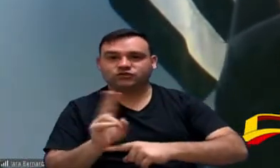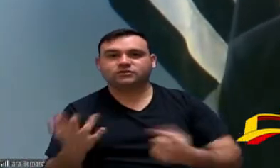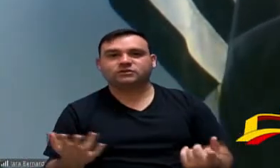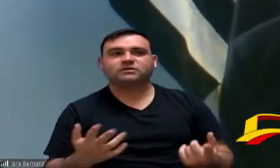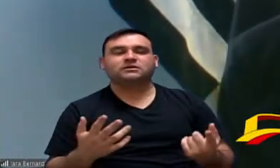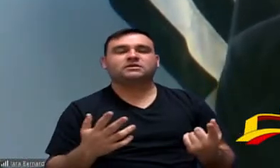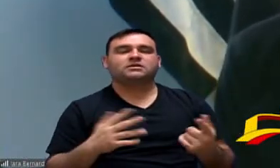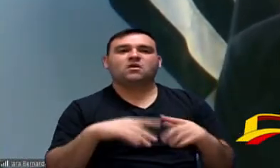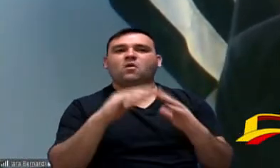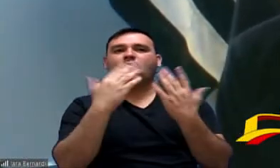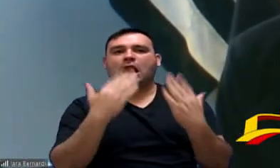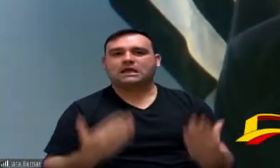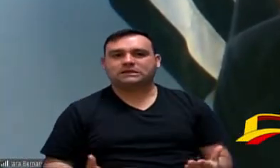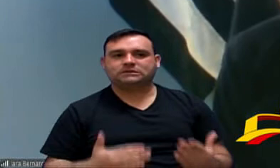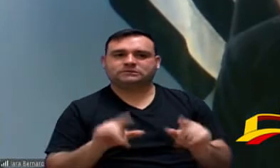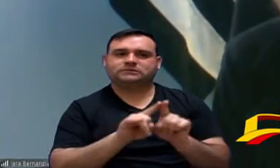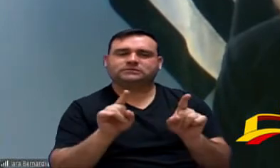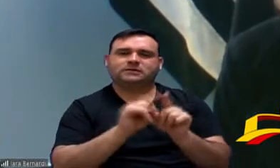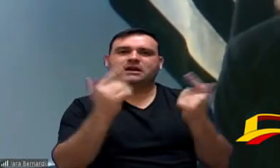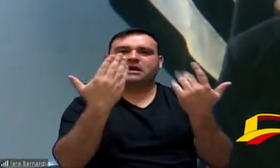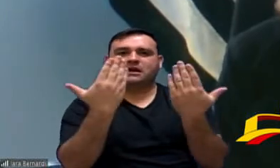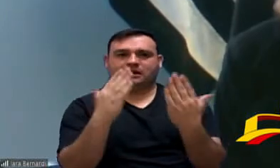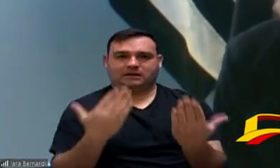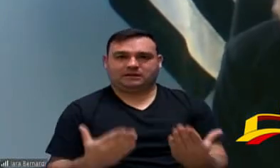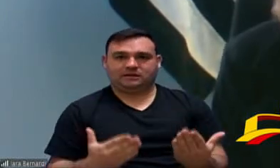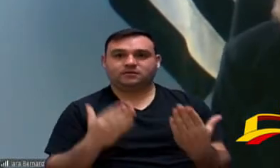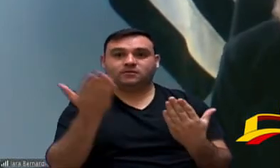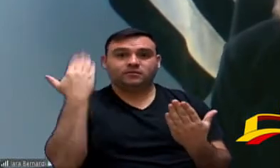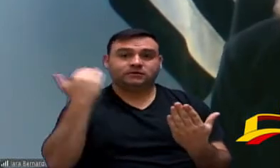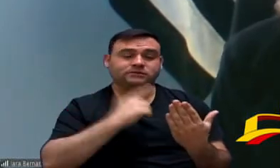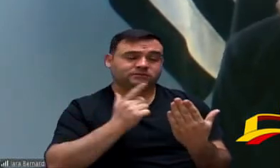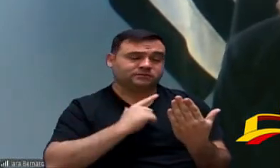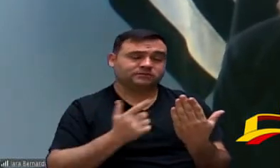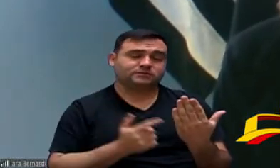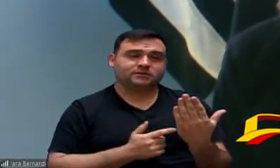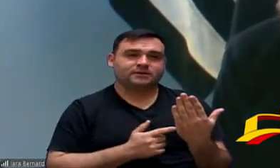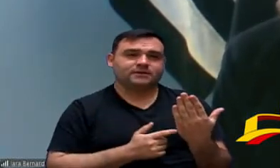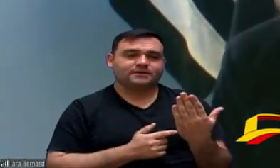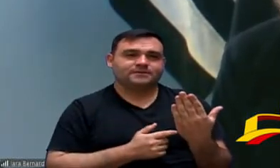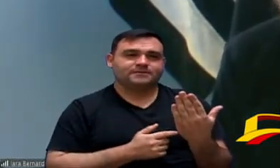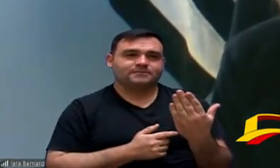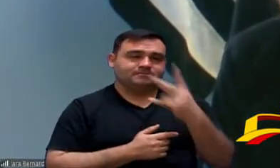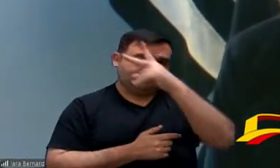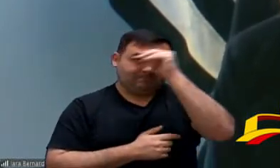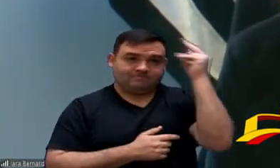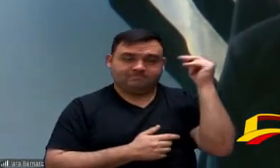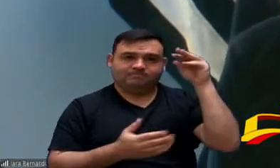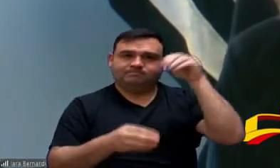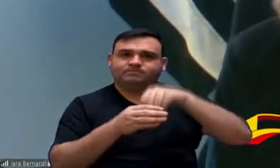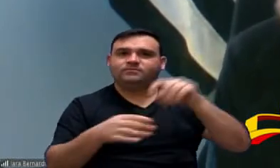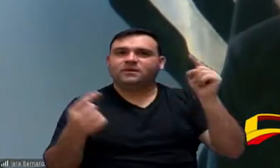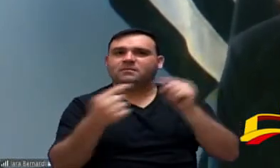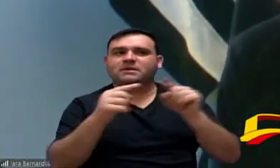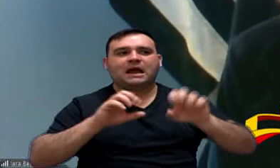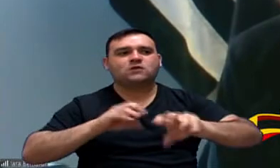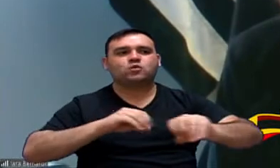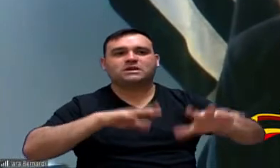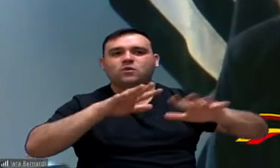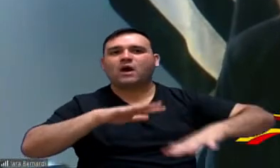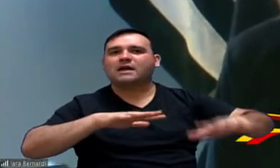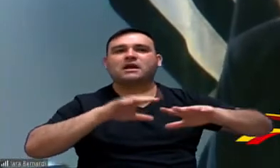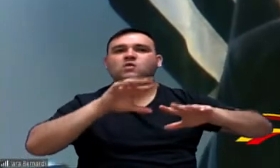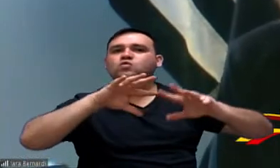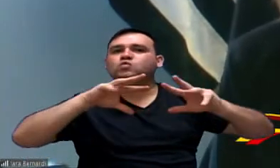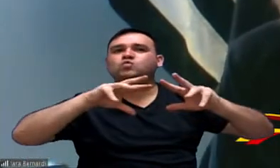de licitação que foram feitos, de licitações que foram feitas na prefeitura municipal que envolve educação, todos deram